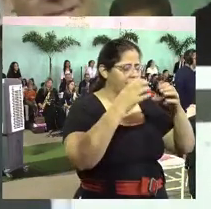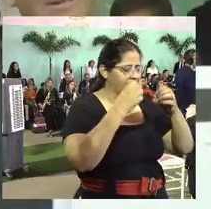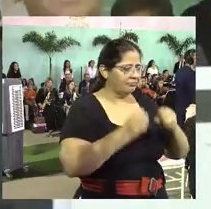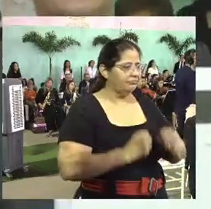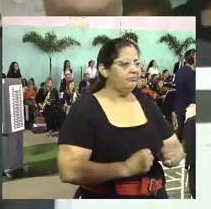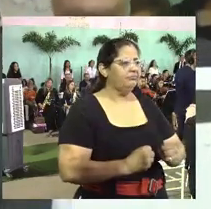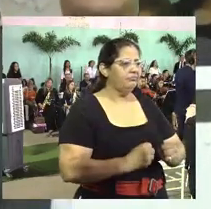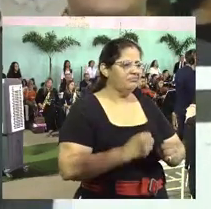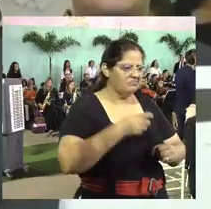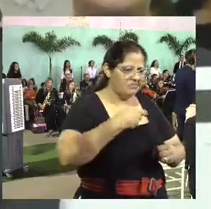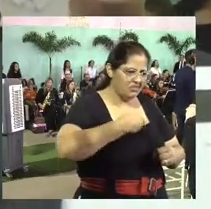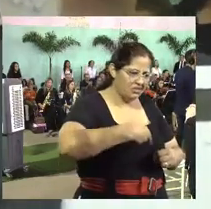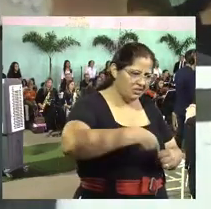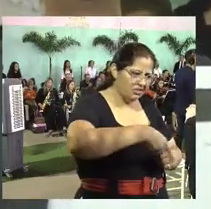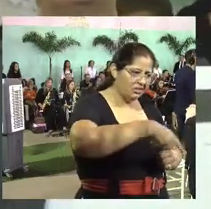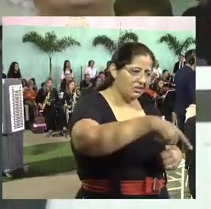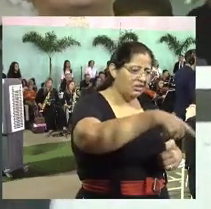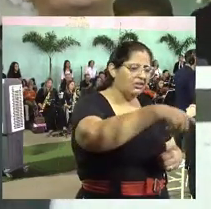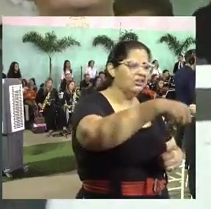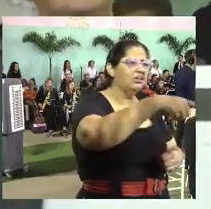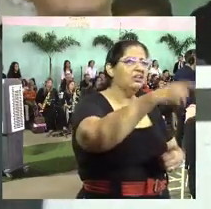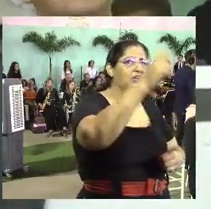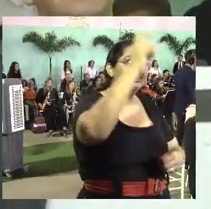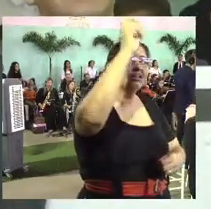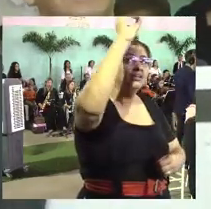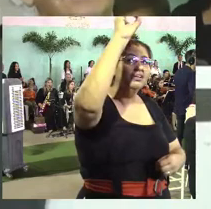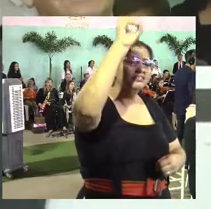pode que eu vou cuidar